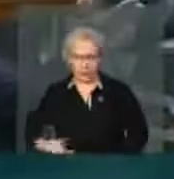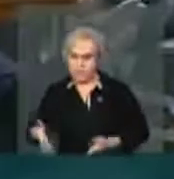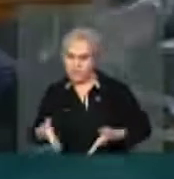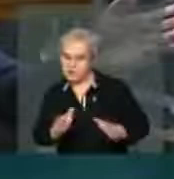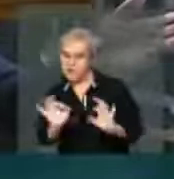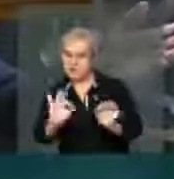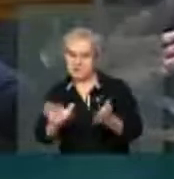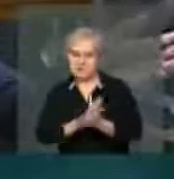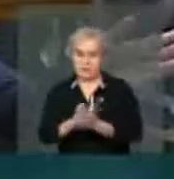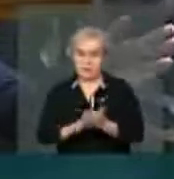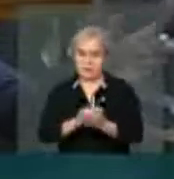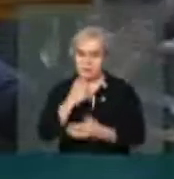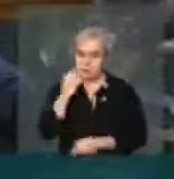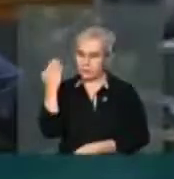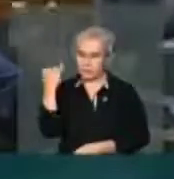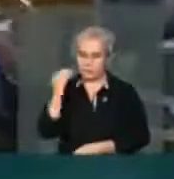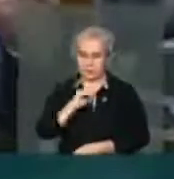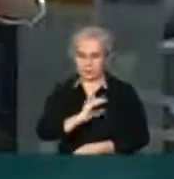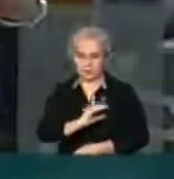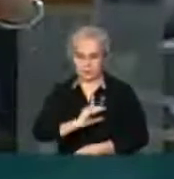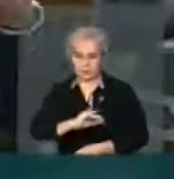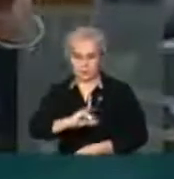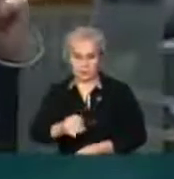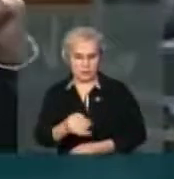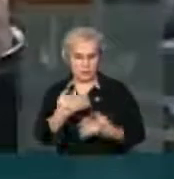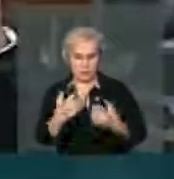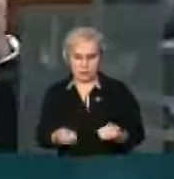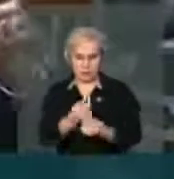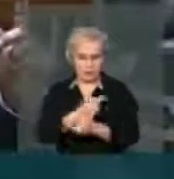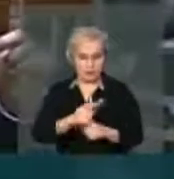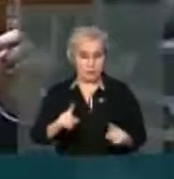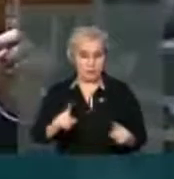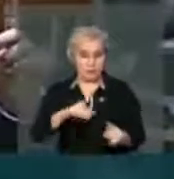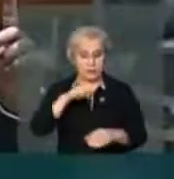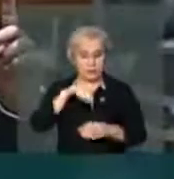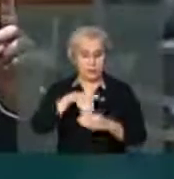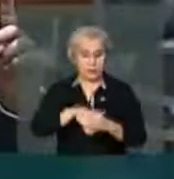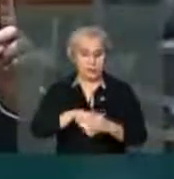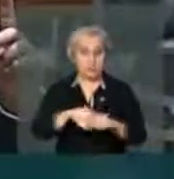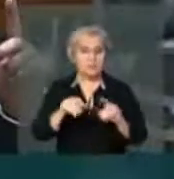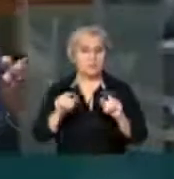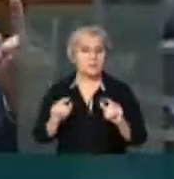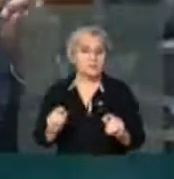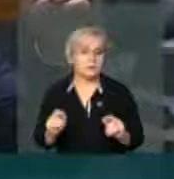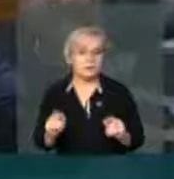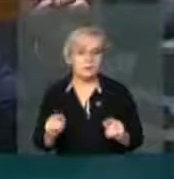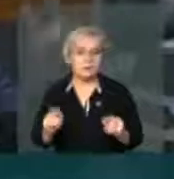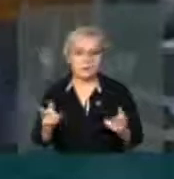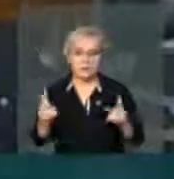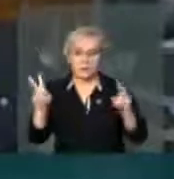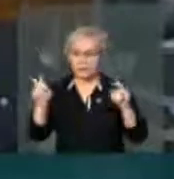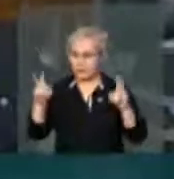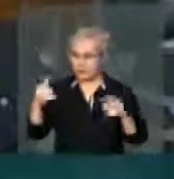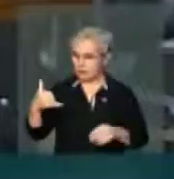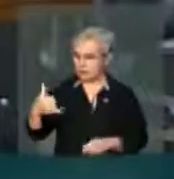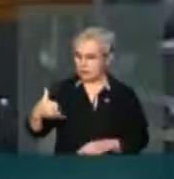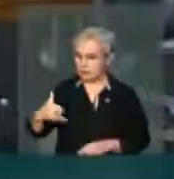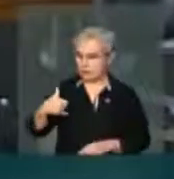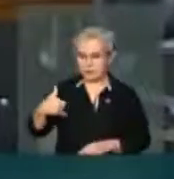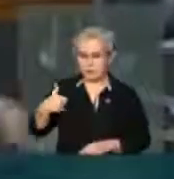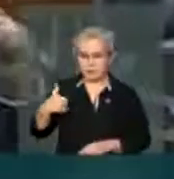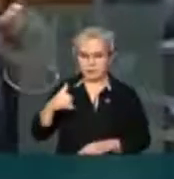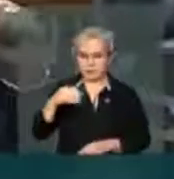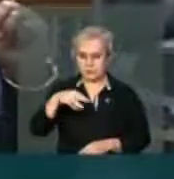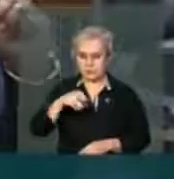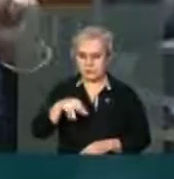Ainda há pouco na CCJ não permitiram que se votasse a questão da menoridade penal.